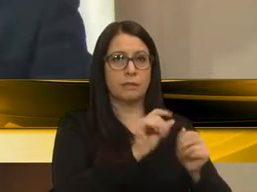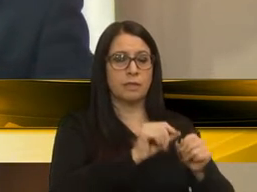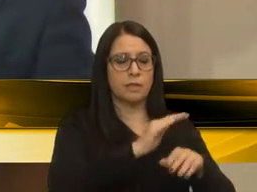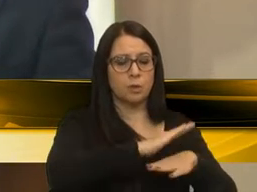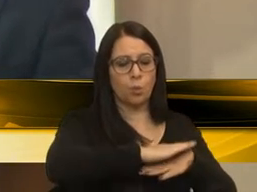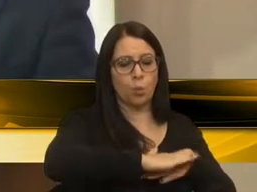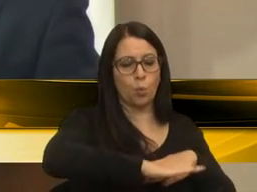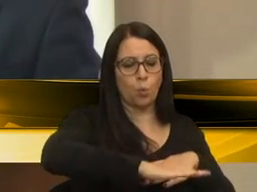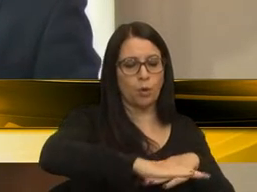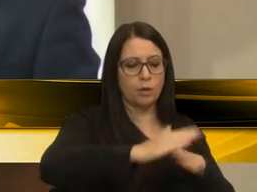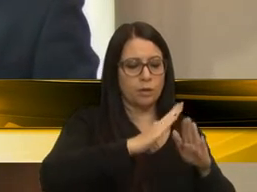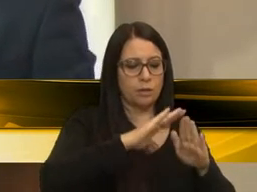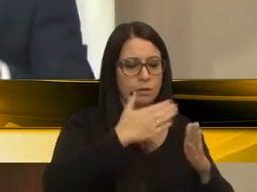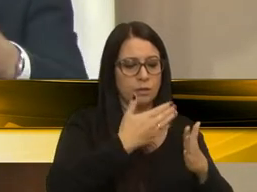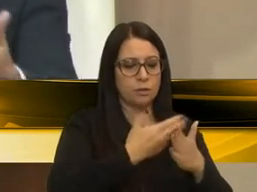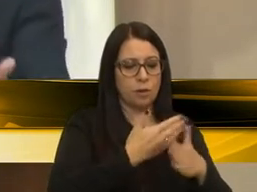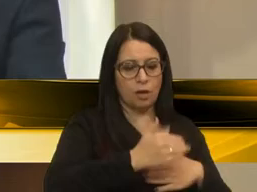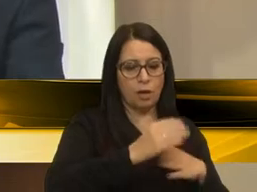calçamento